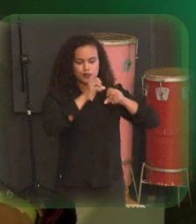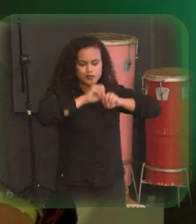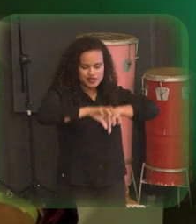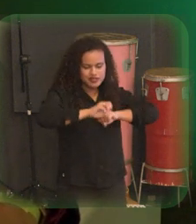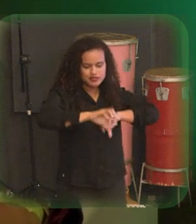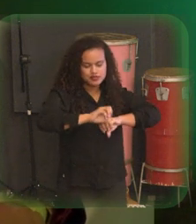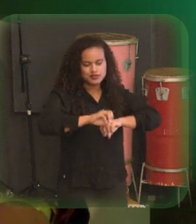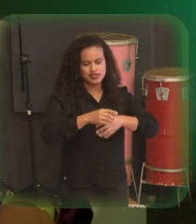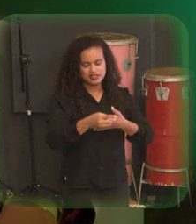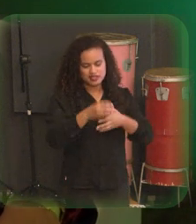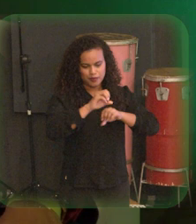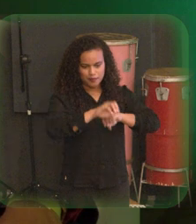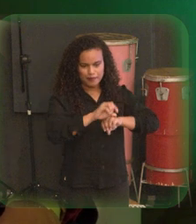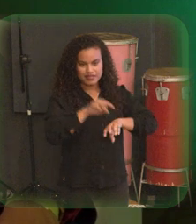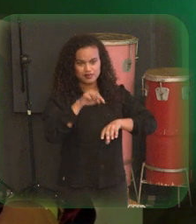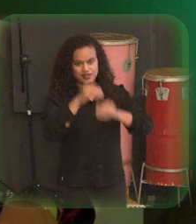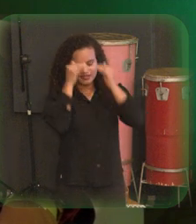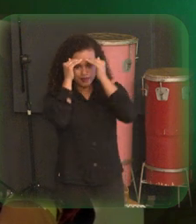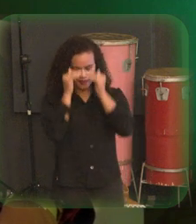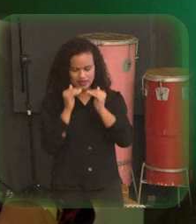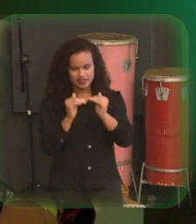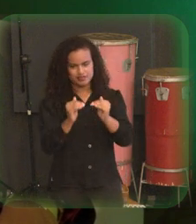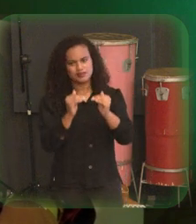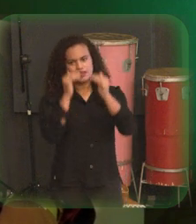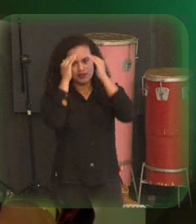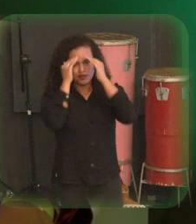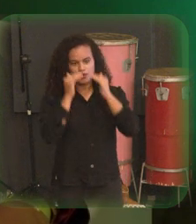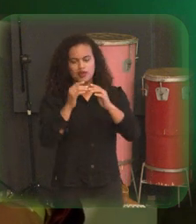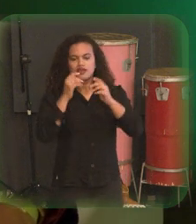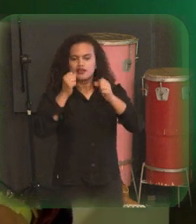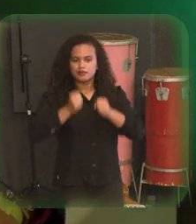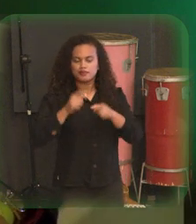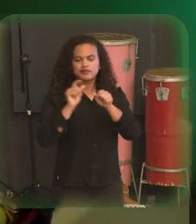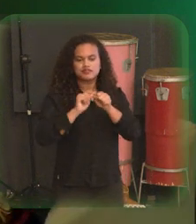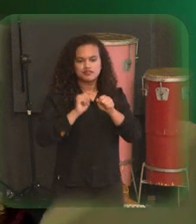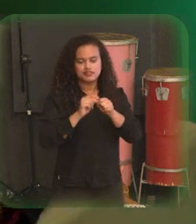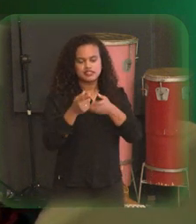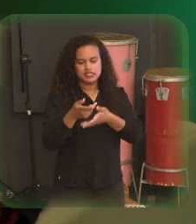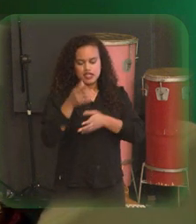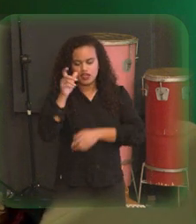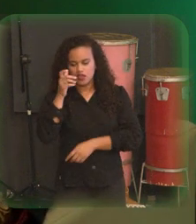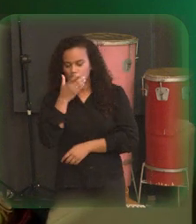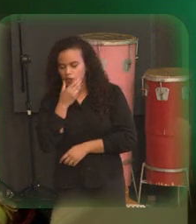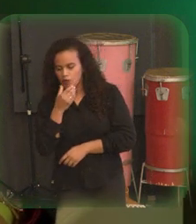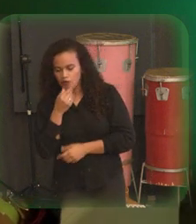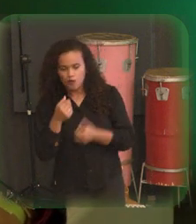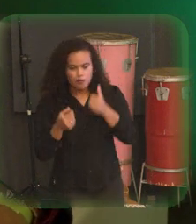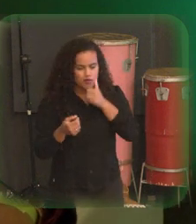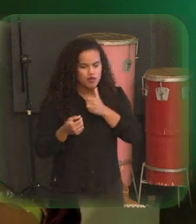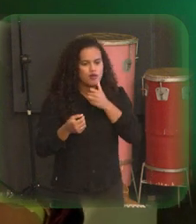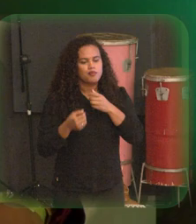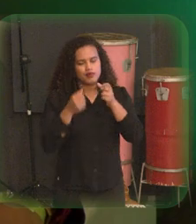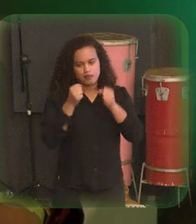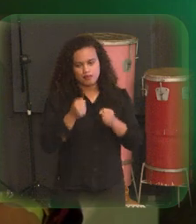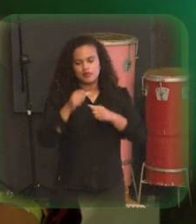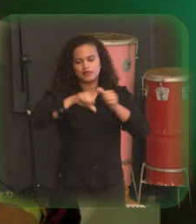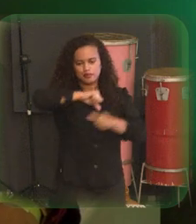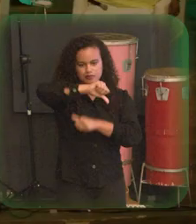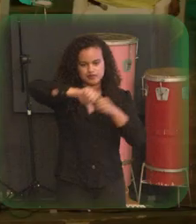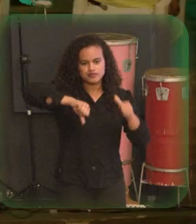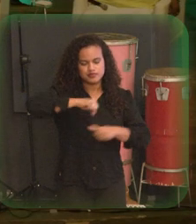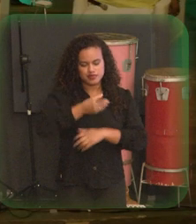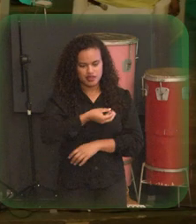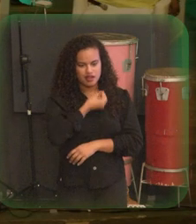pela educação e pelo respeito que a gente pode fazer com que homens e mulheres possam mudar sua condição